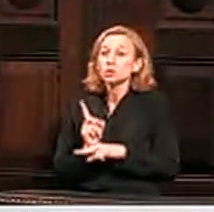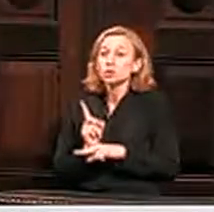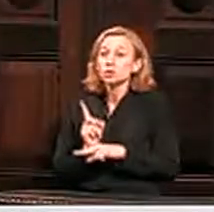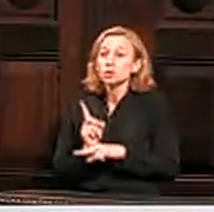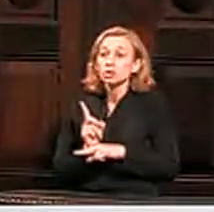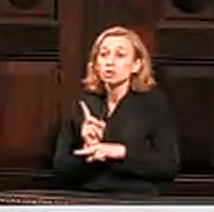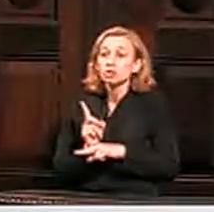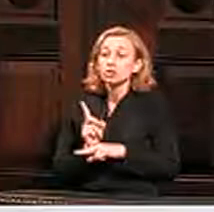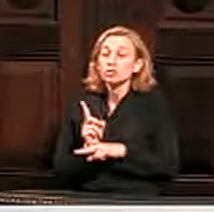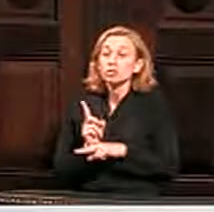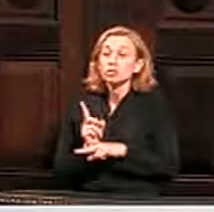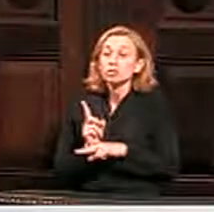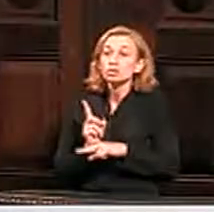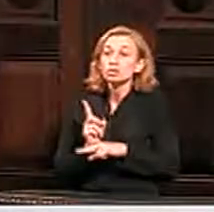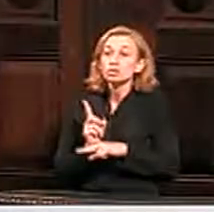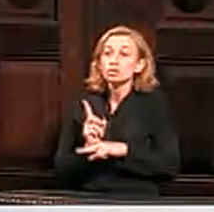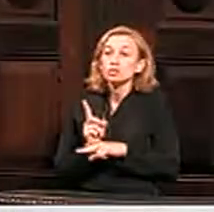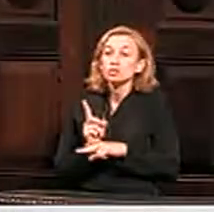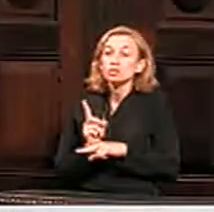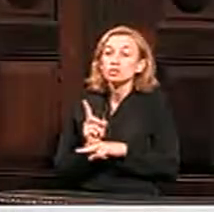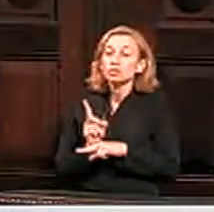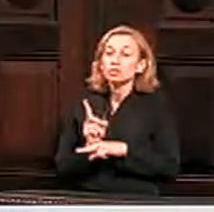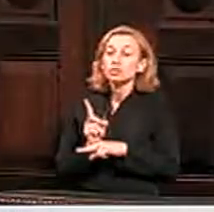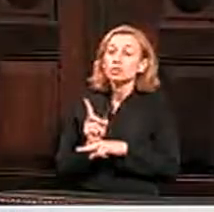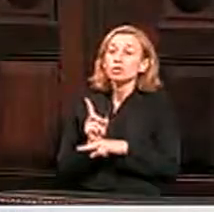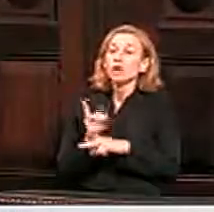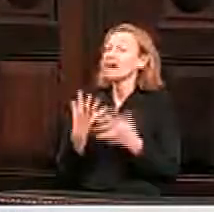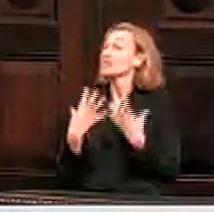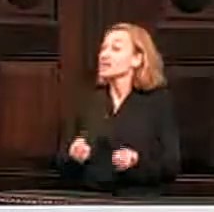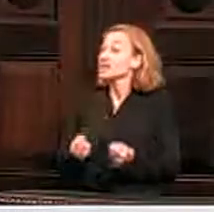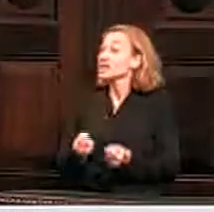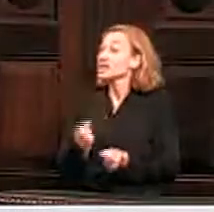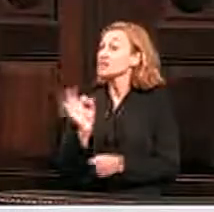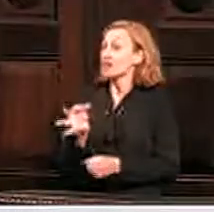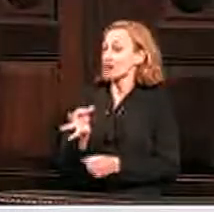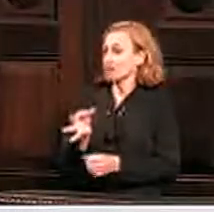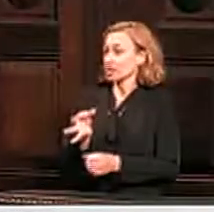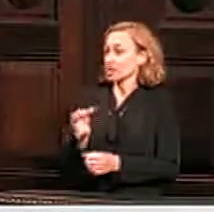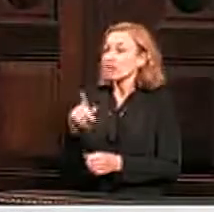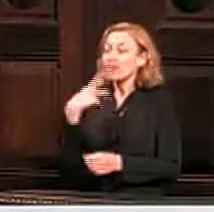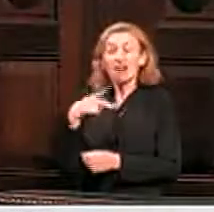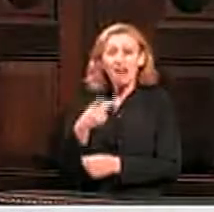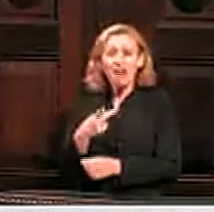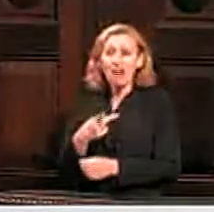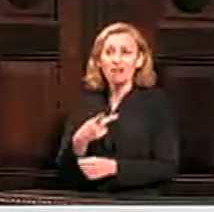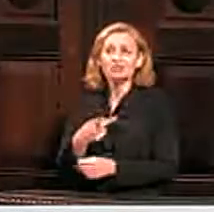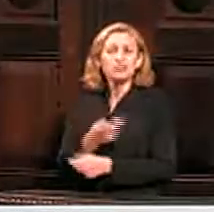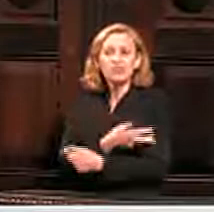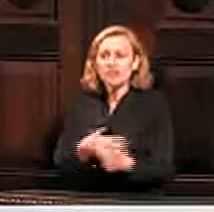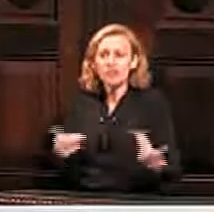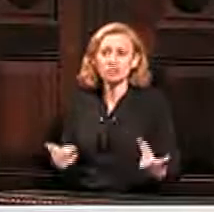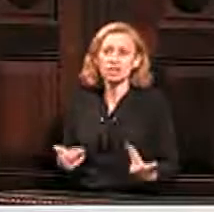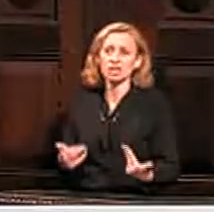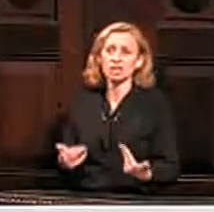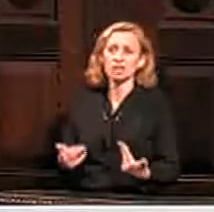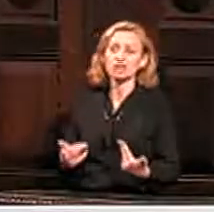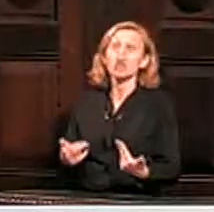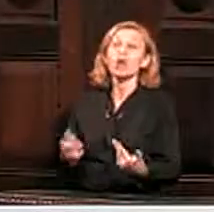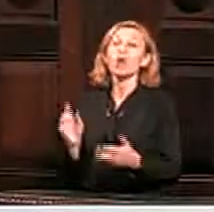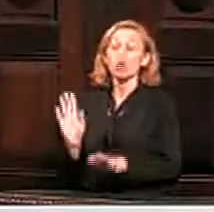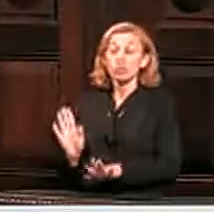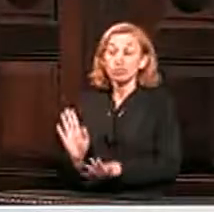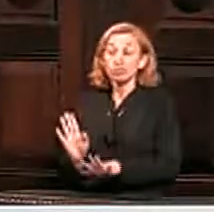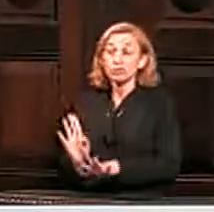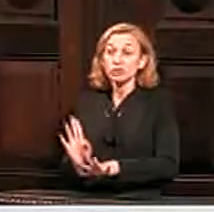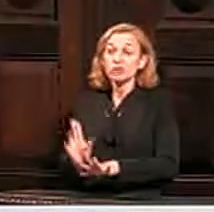em consideração nos discursos que têm sido pronunciados aqui, na maioria deles. Ou seja,